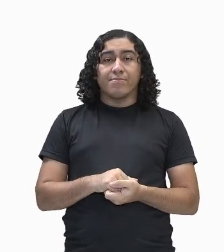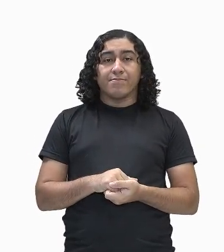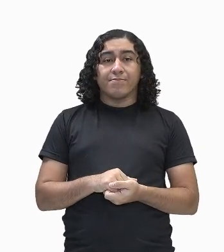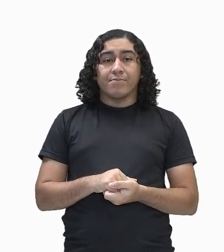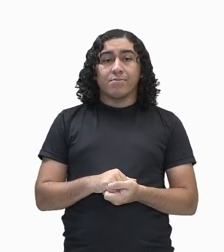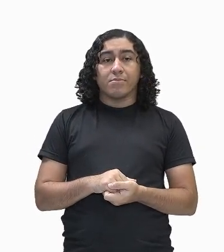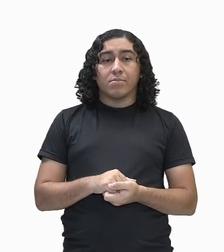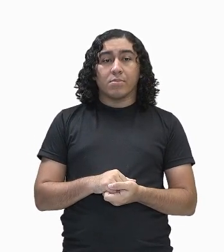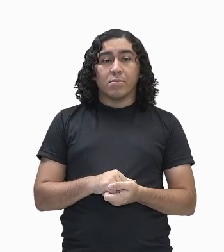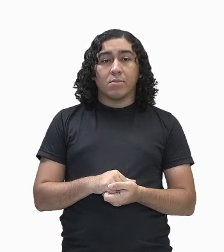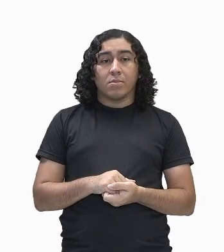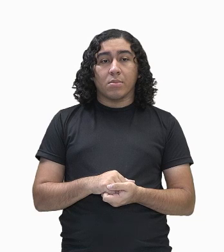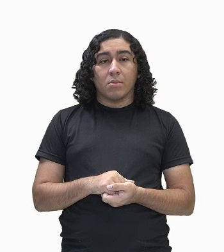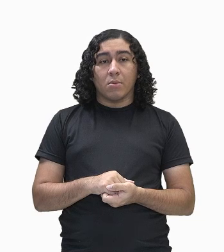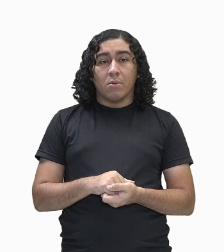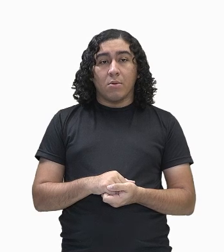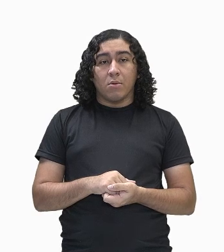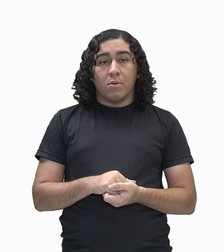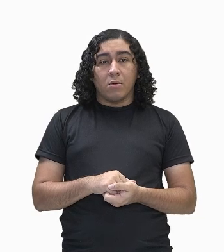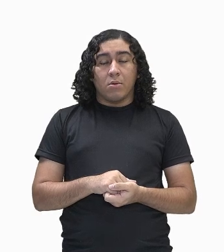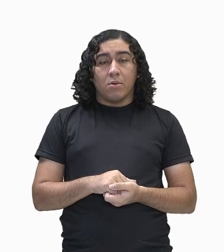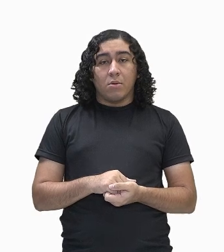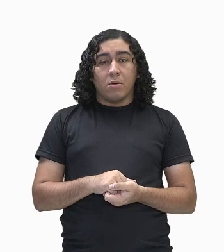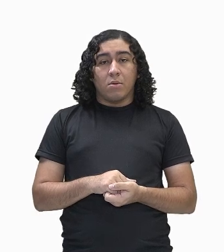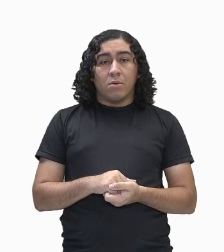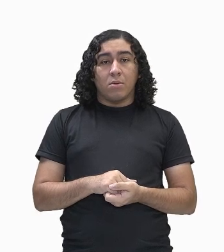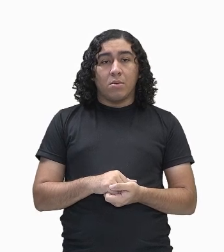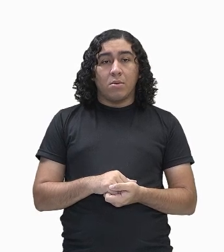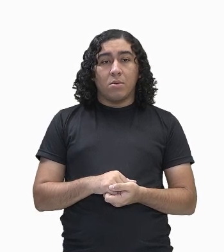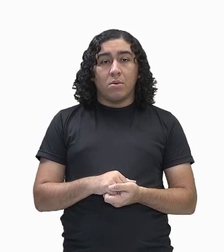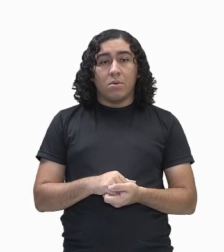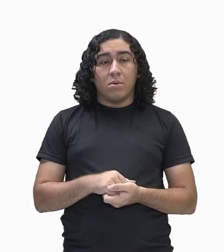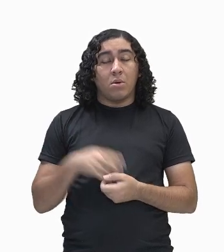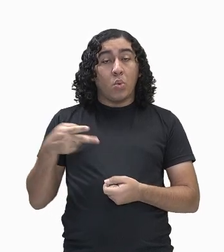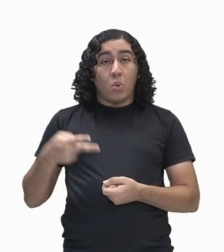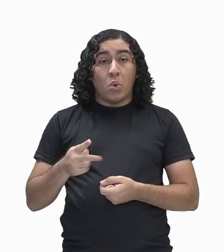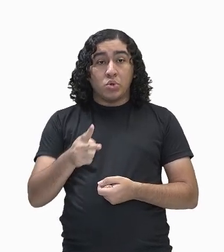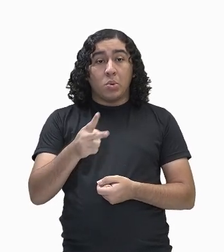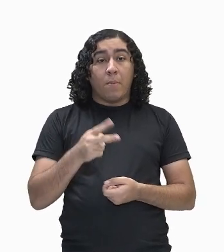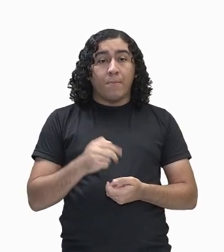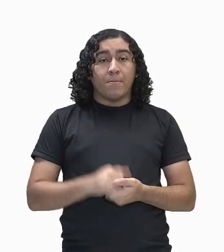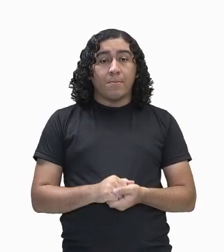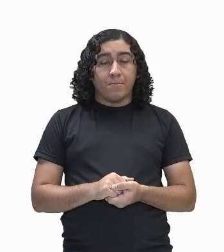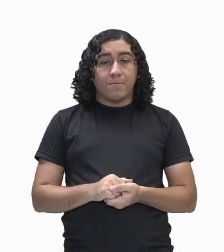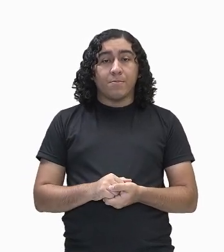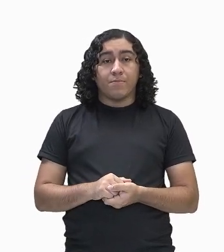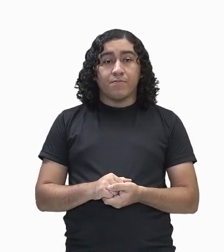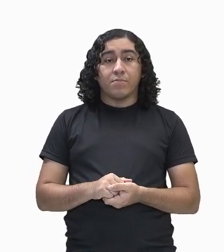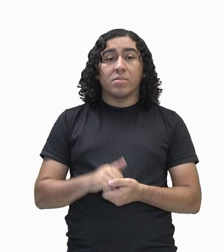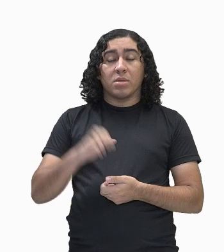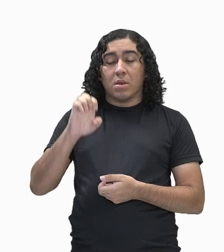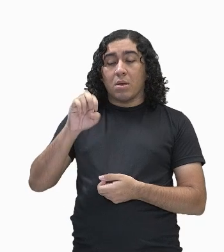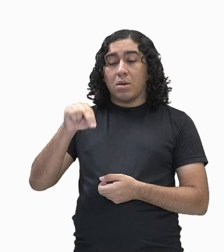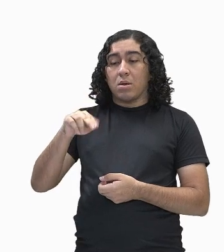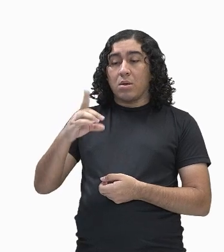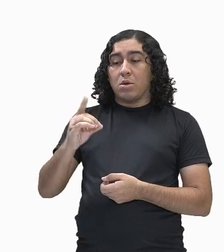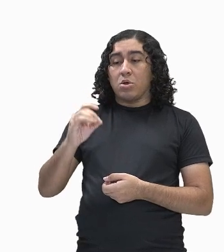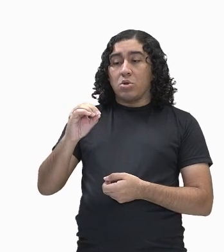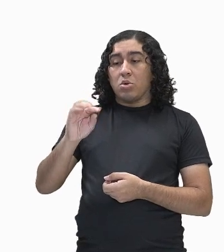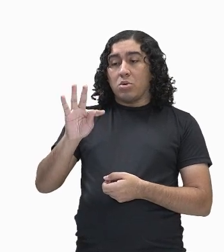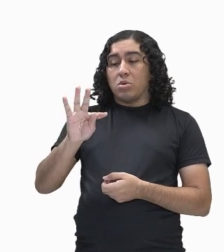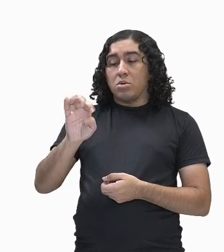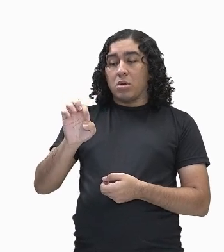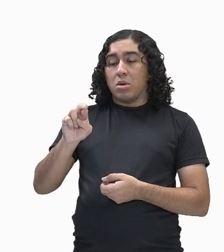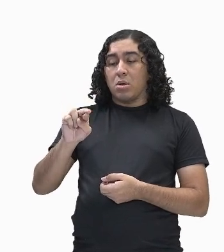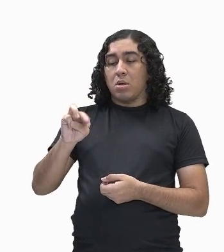gente continuar aí, vamos falar sobre a endotermia, que está relacionado ao metabolismo, à fisiologia